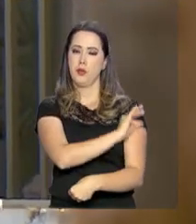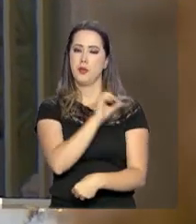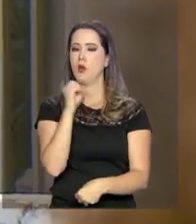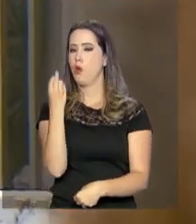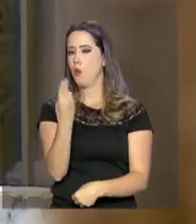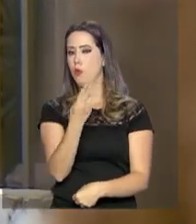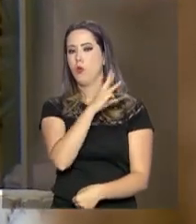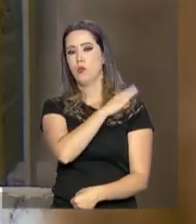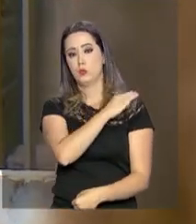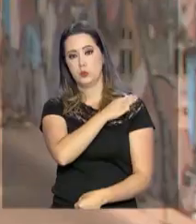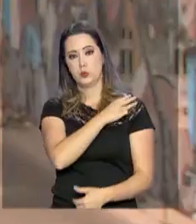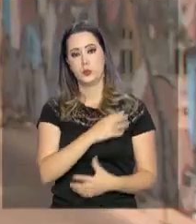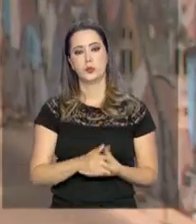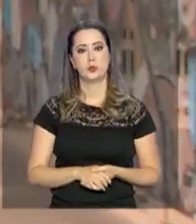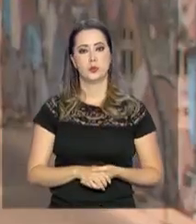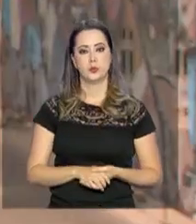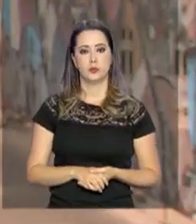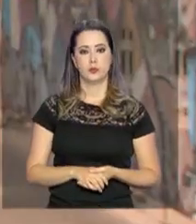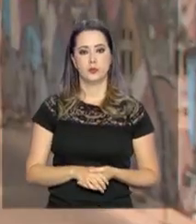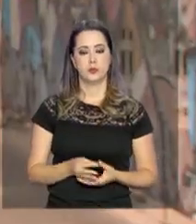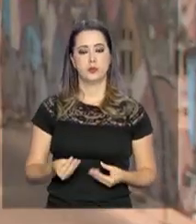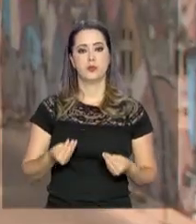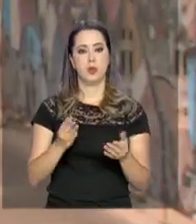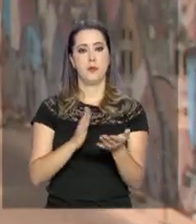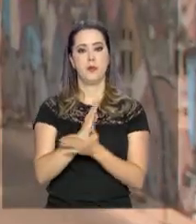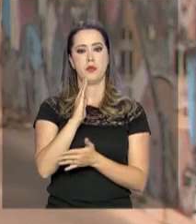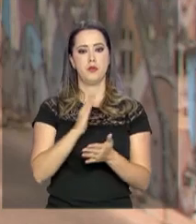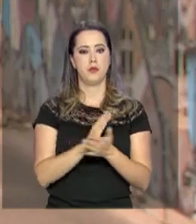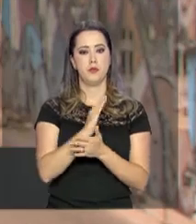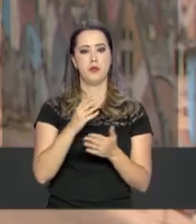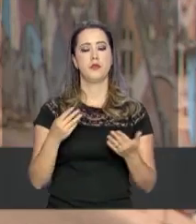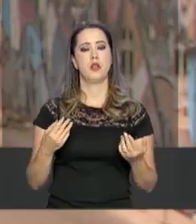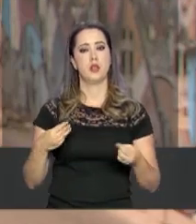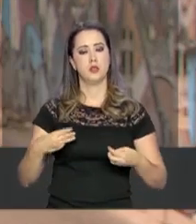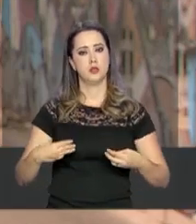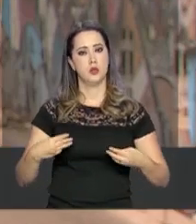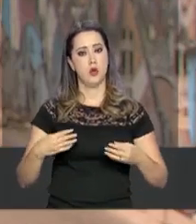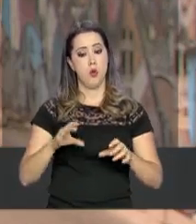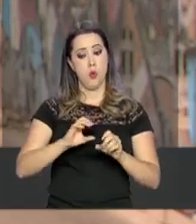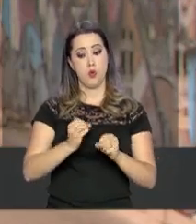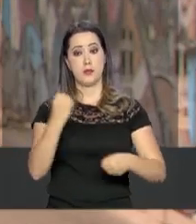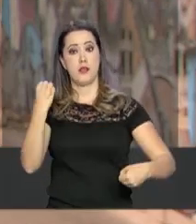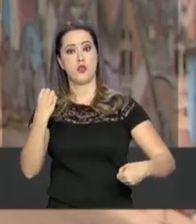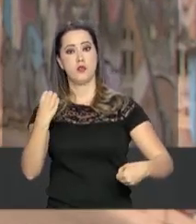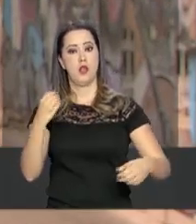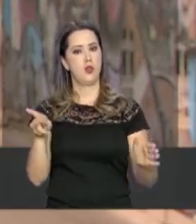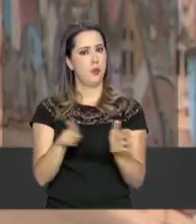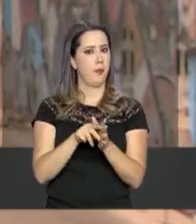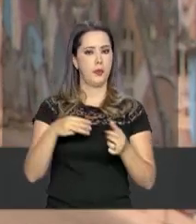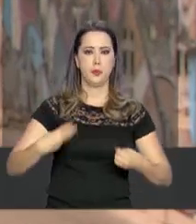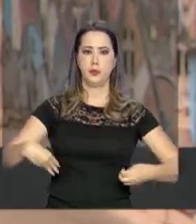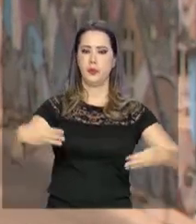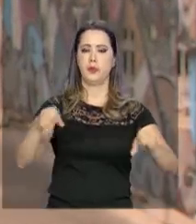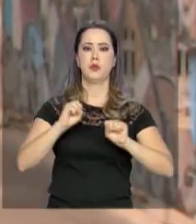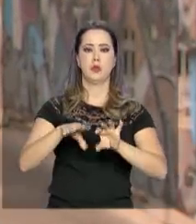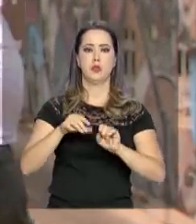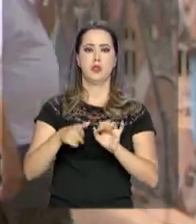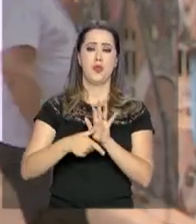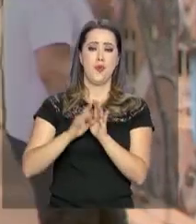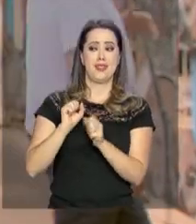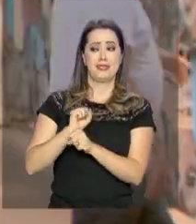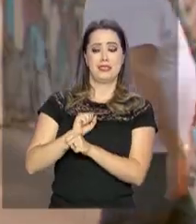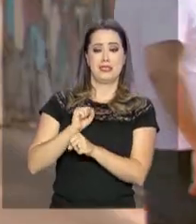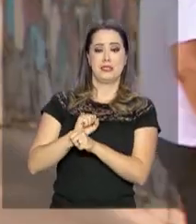fundamental ou do ensino médio. A gente ter o certificado aprovado pelo MEC é muito importante, né? E eu estava há bastante tempo afastado,